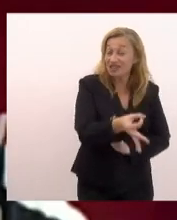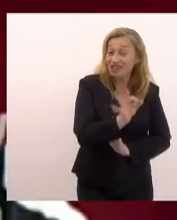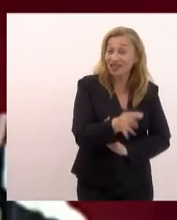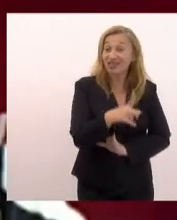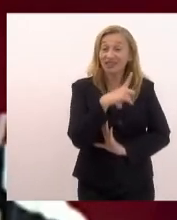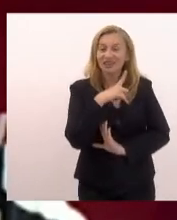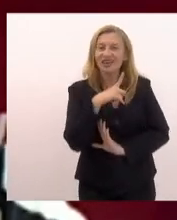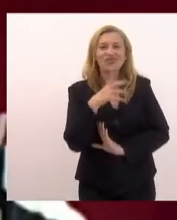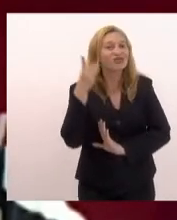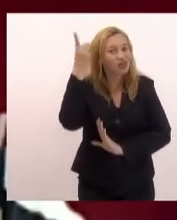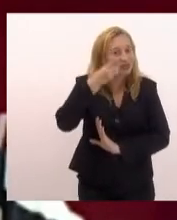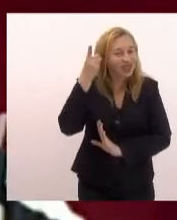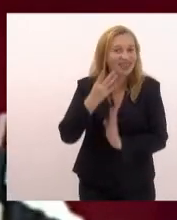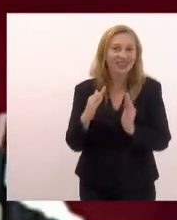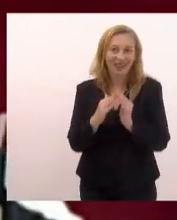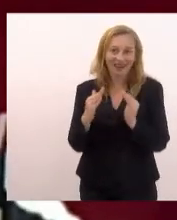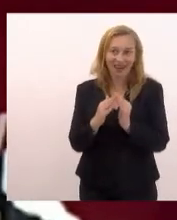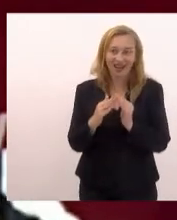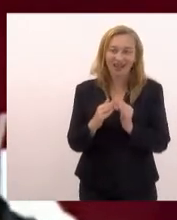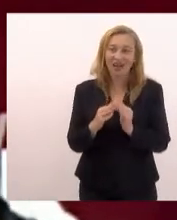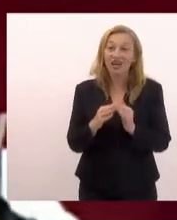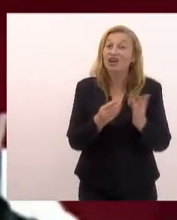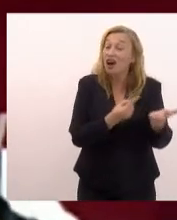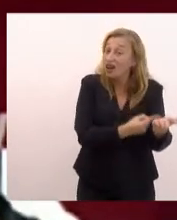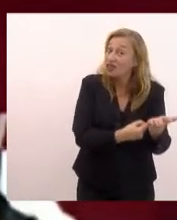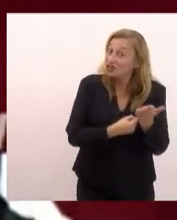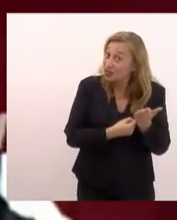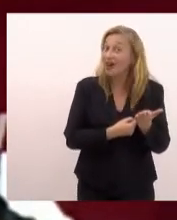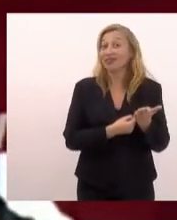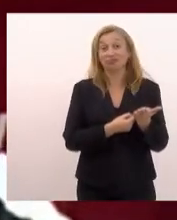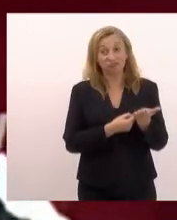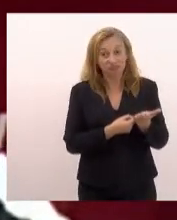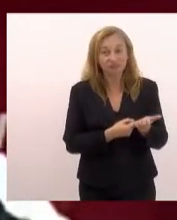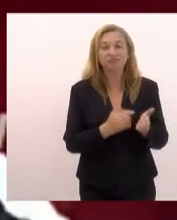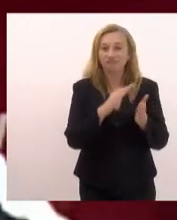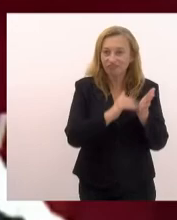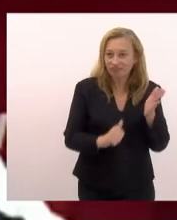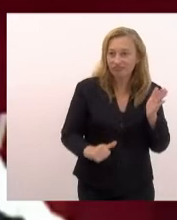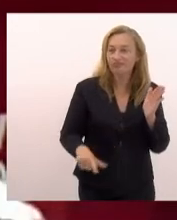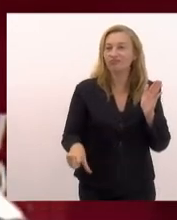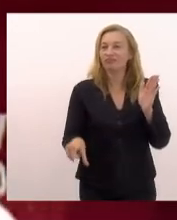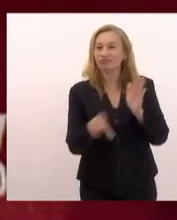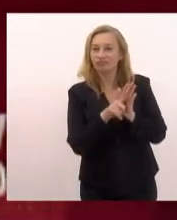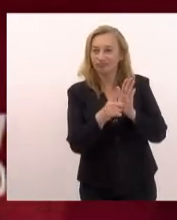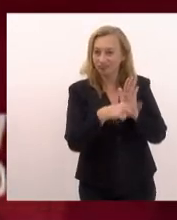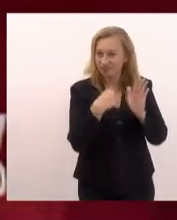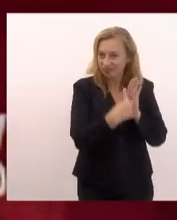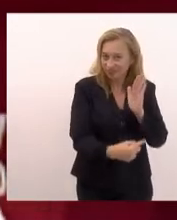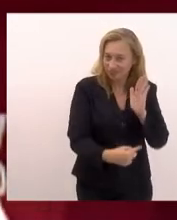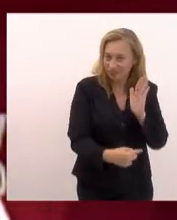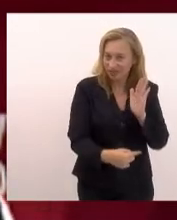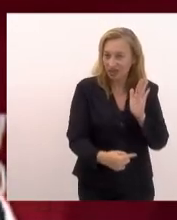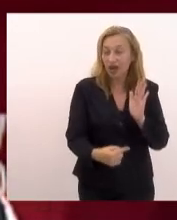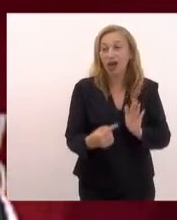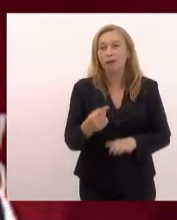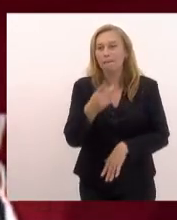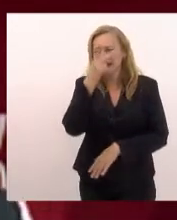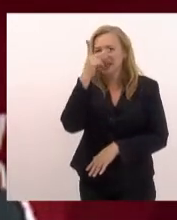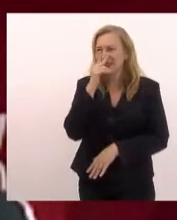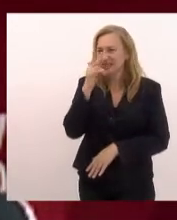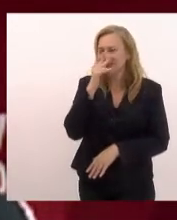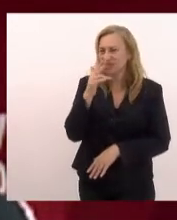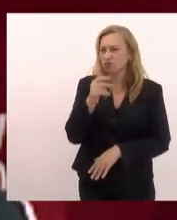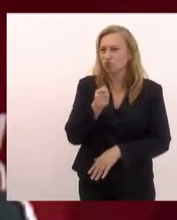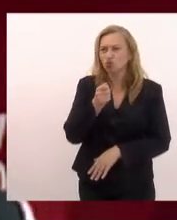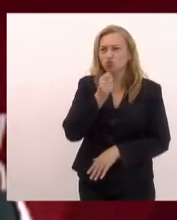que os deputados desta casa nos ajudariam a derrubar o veto, porque não me parece que nenhum deputado dessa casa